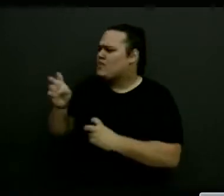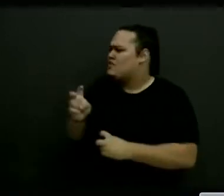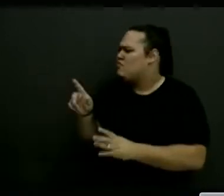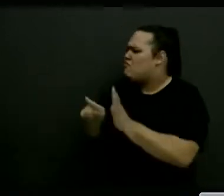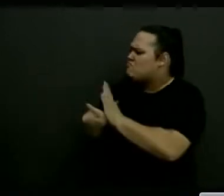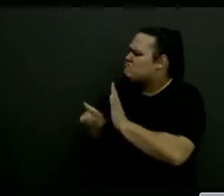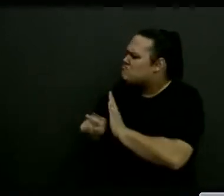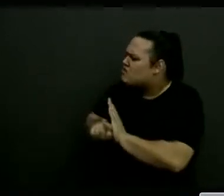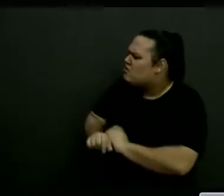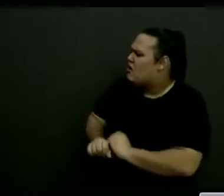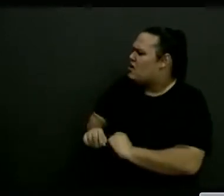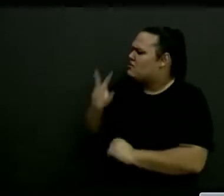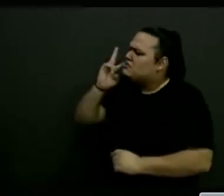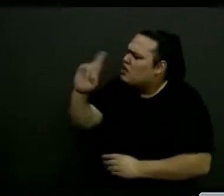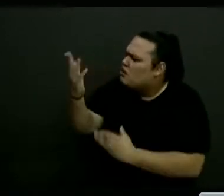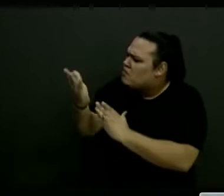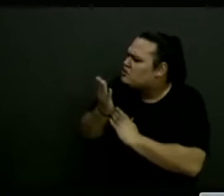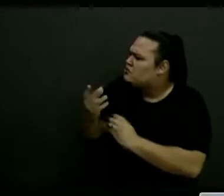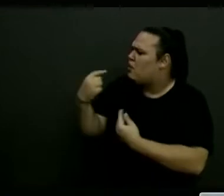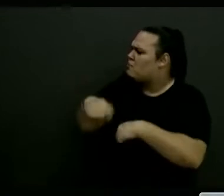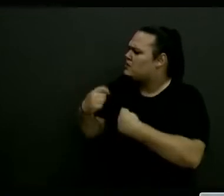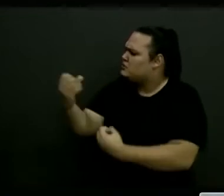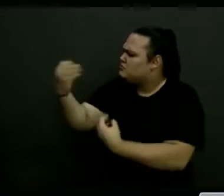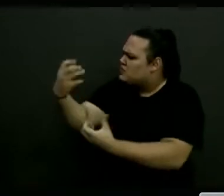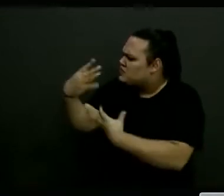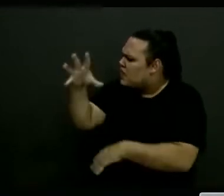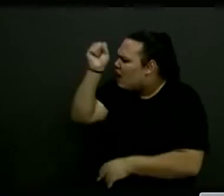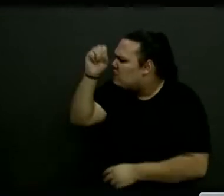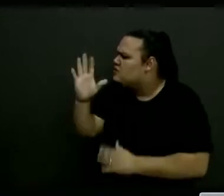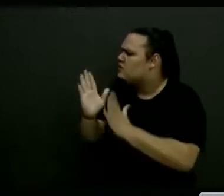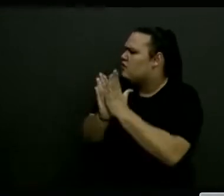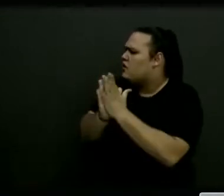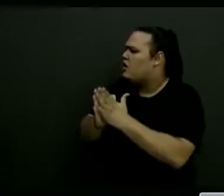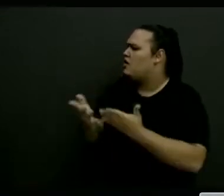ensina-nos a orar, como também João ensinou aos seus discípulos.